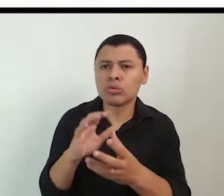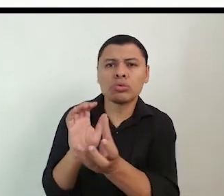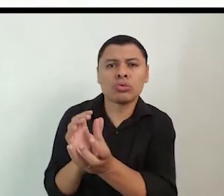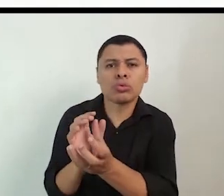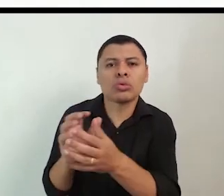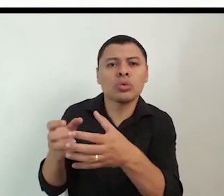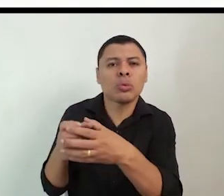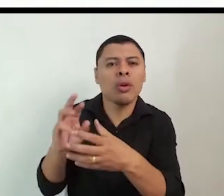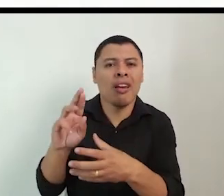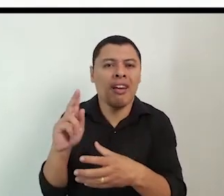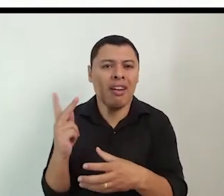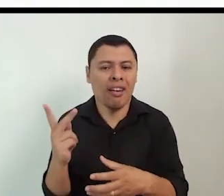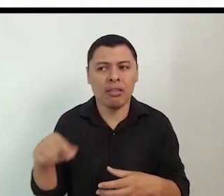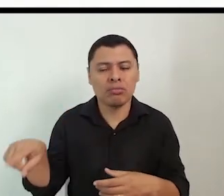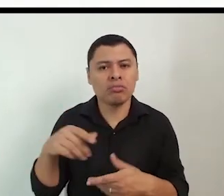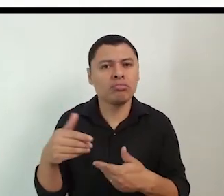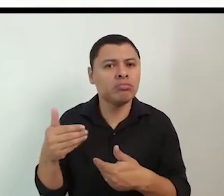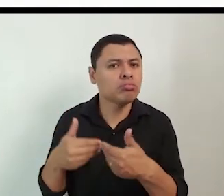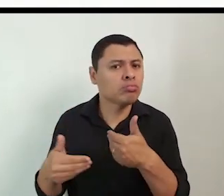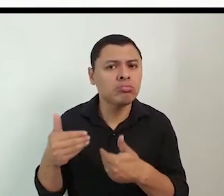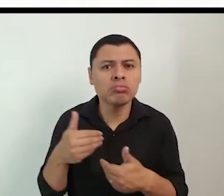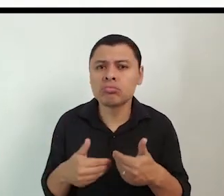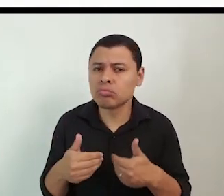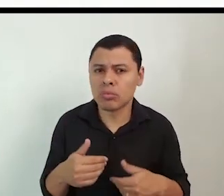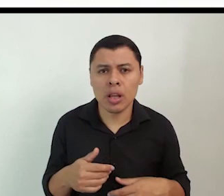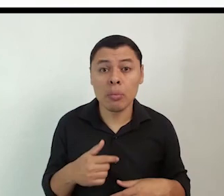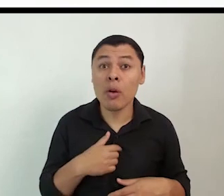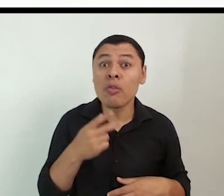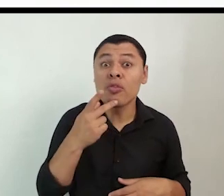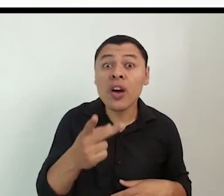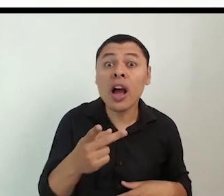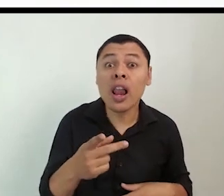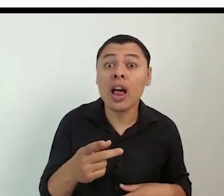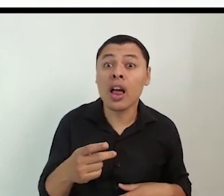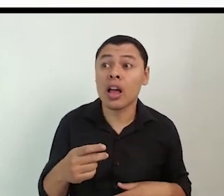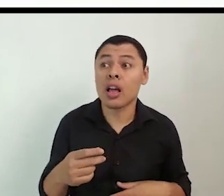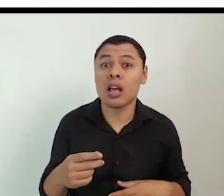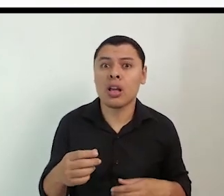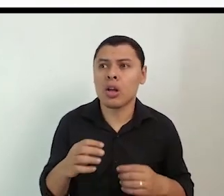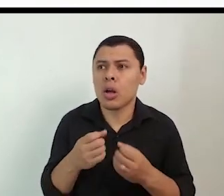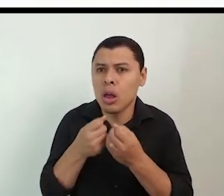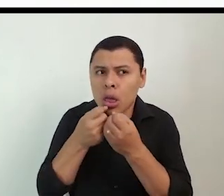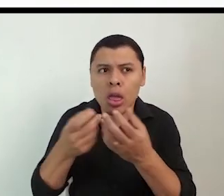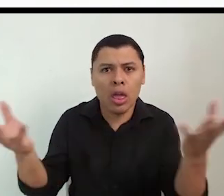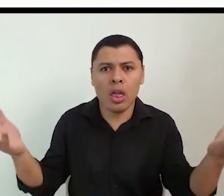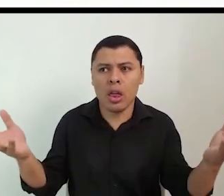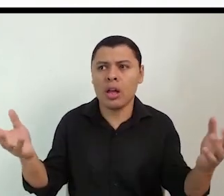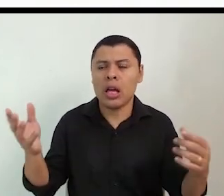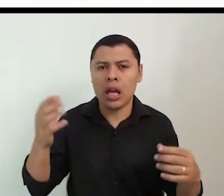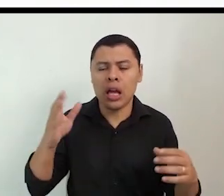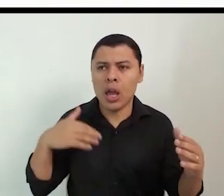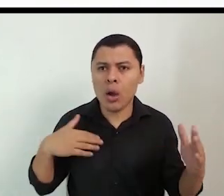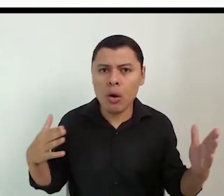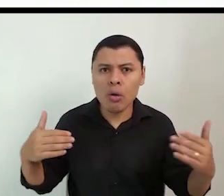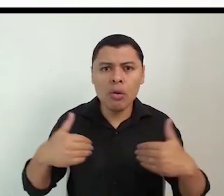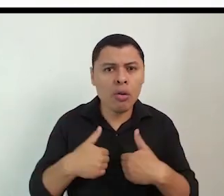né? Mas também nunca cheguei a falar para a empresa, todos meus colegas não sabem,